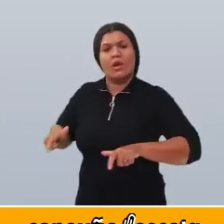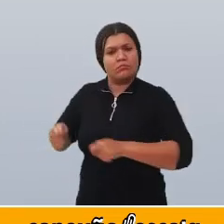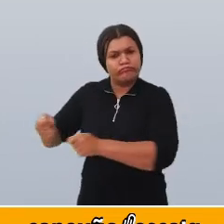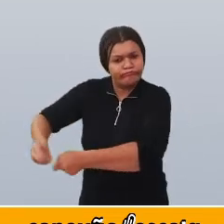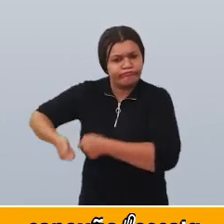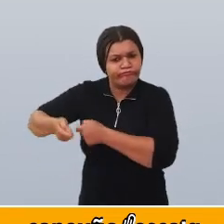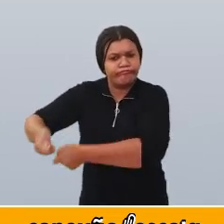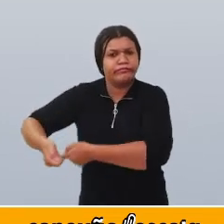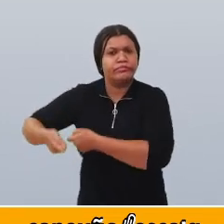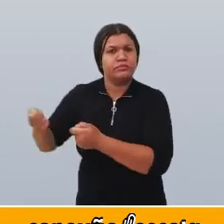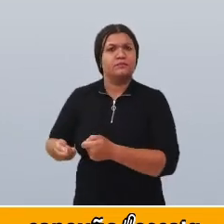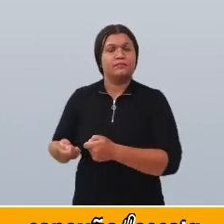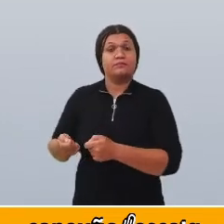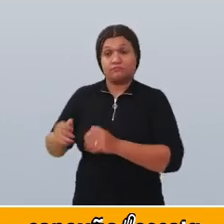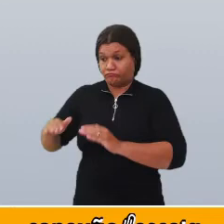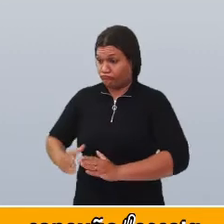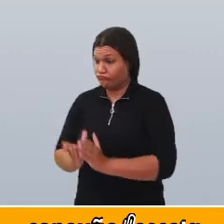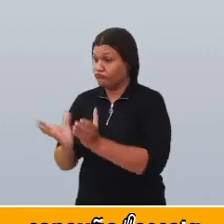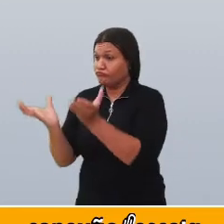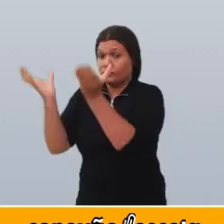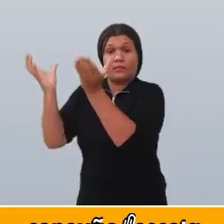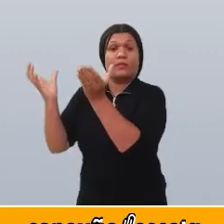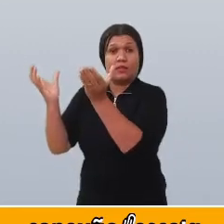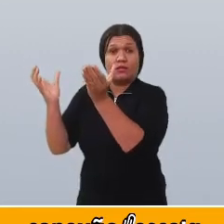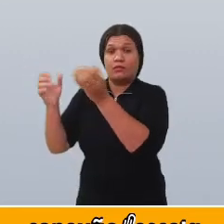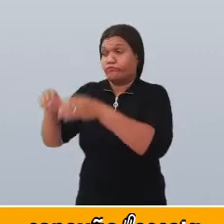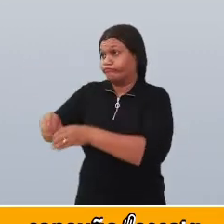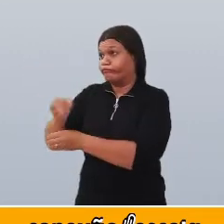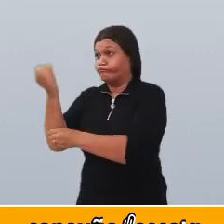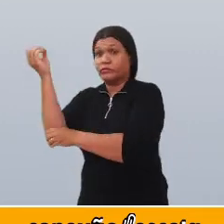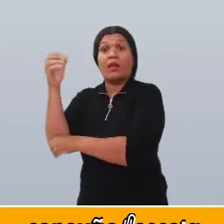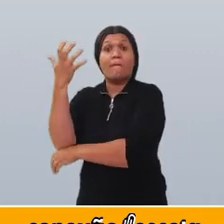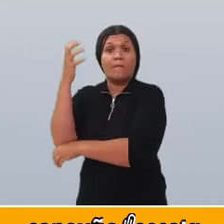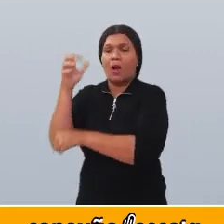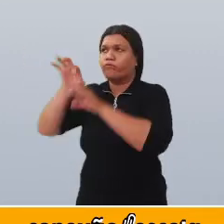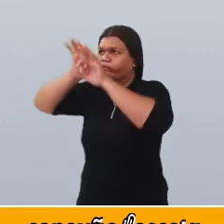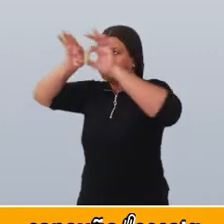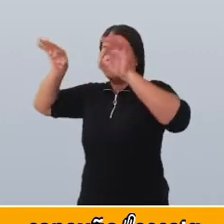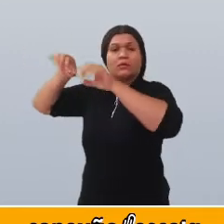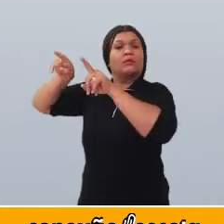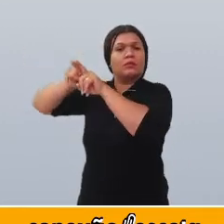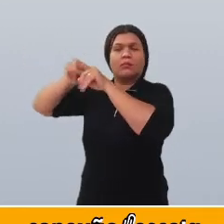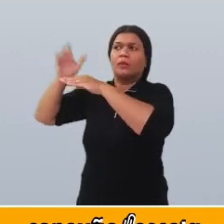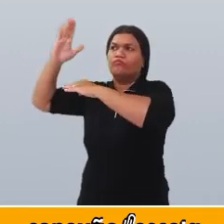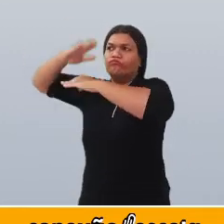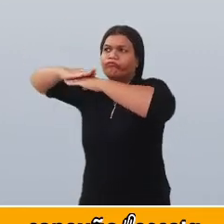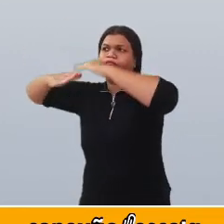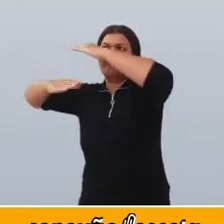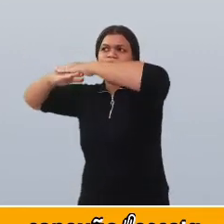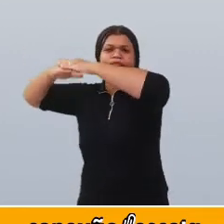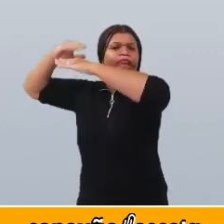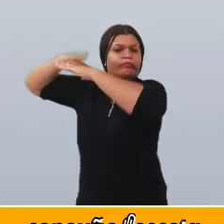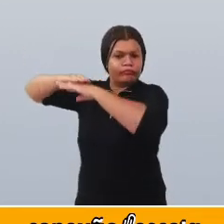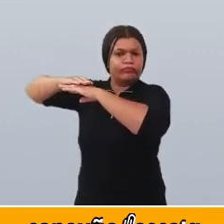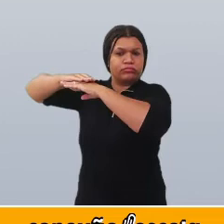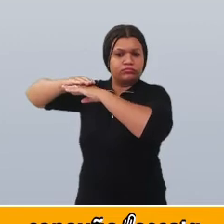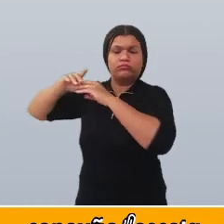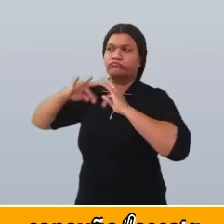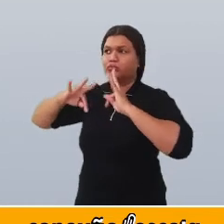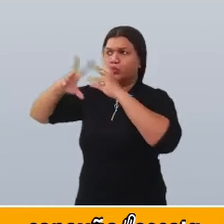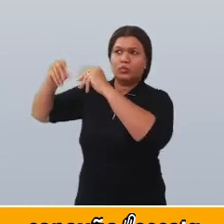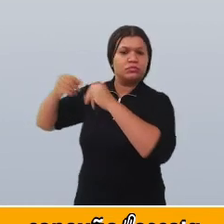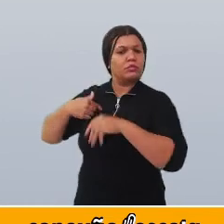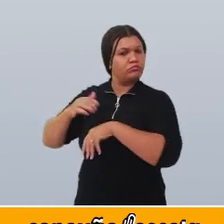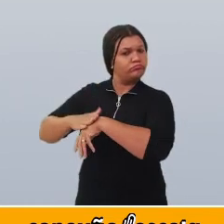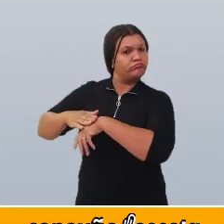as travessas, a cumeira, as ripas, os enchimentos e o sapê.